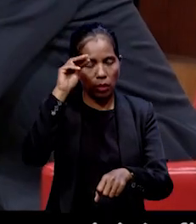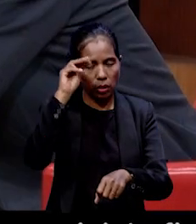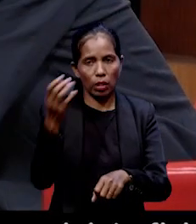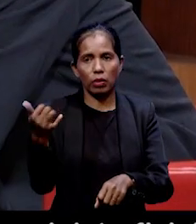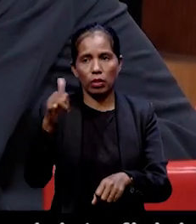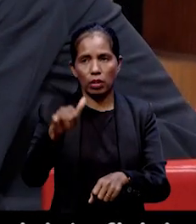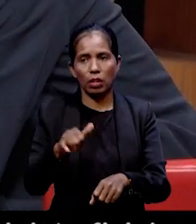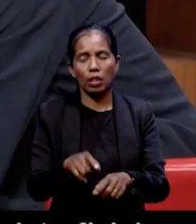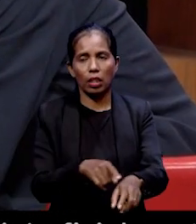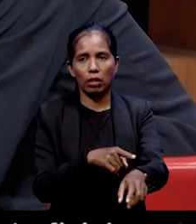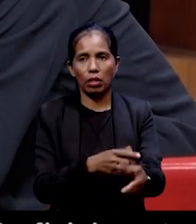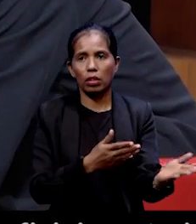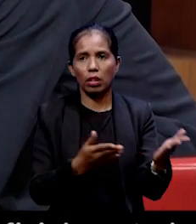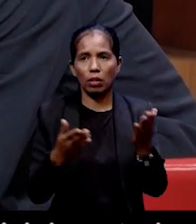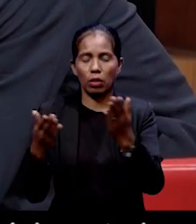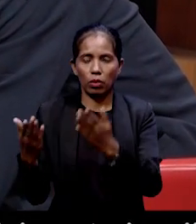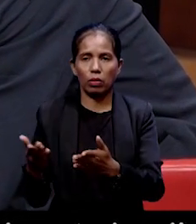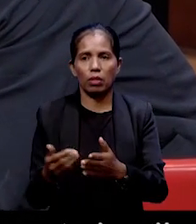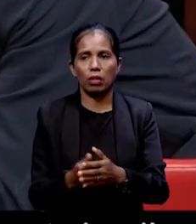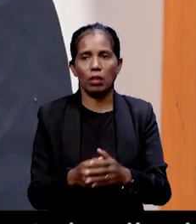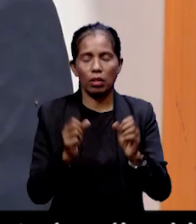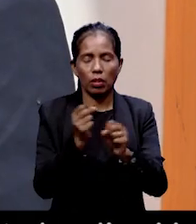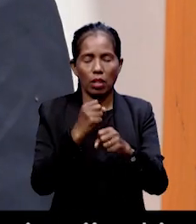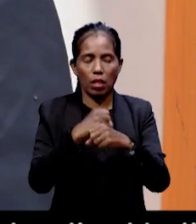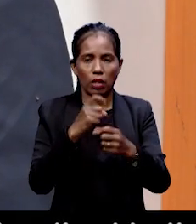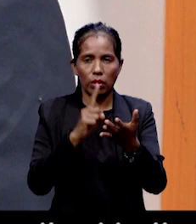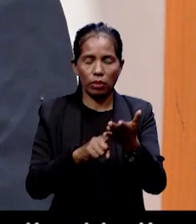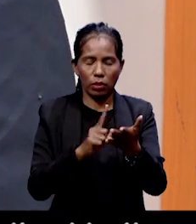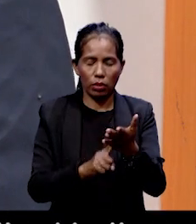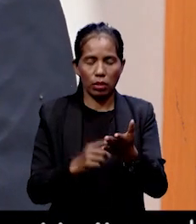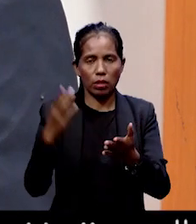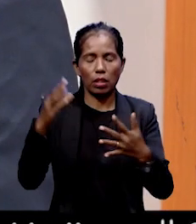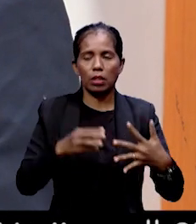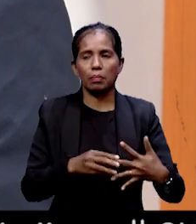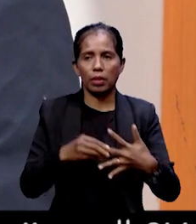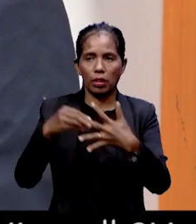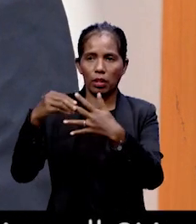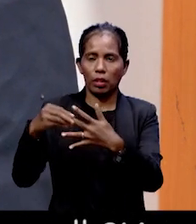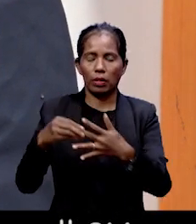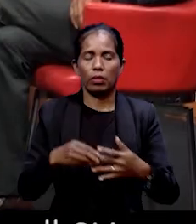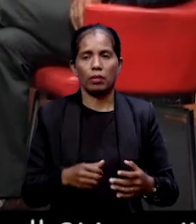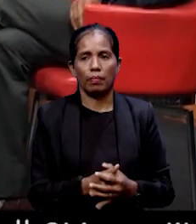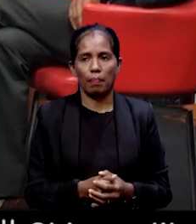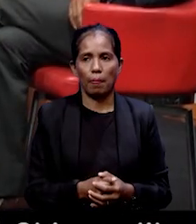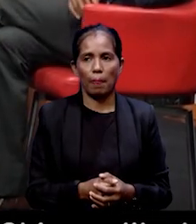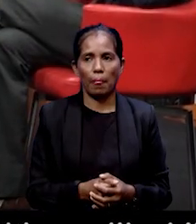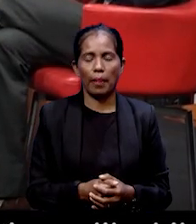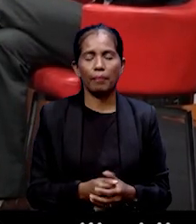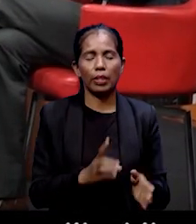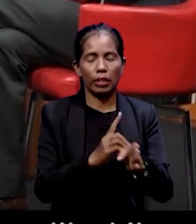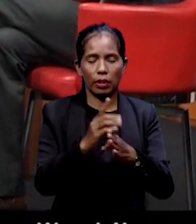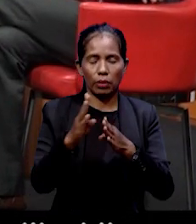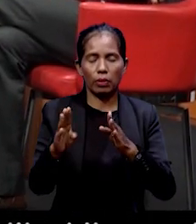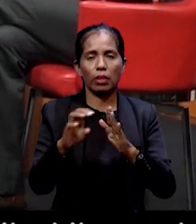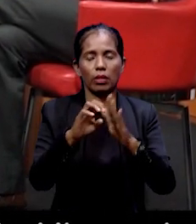no la cleortanse loriba plenária a to halo discussão e a especialidade no generalidade. Diretor